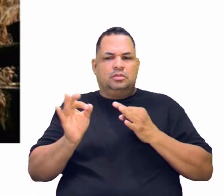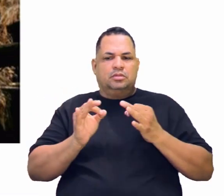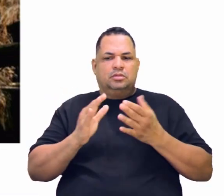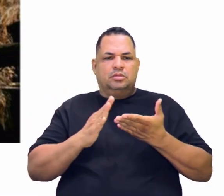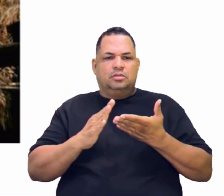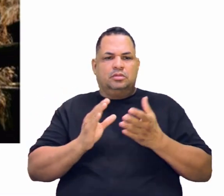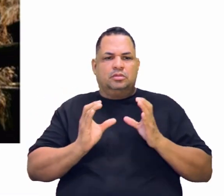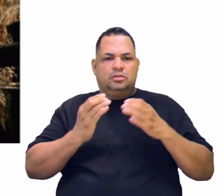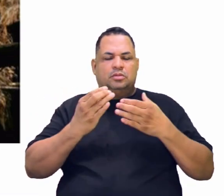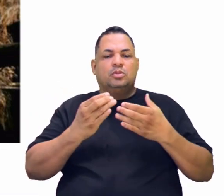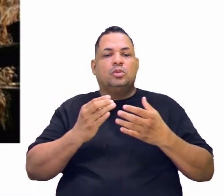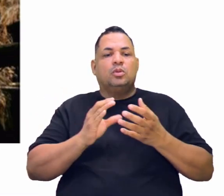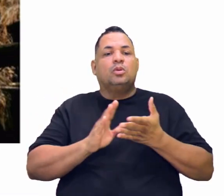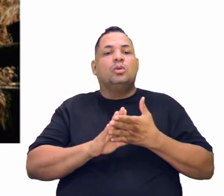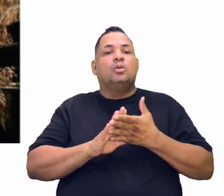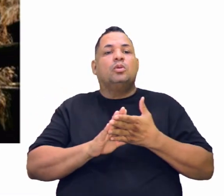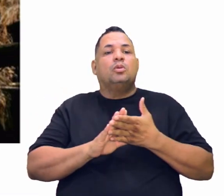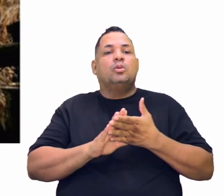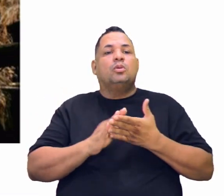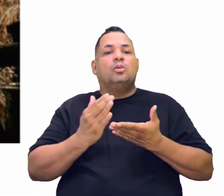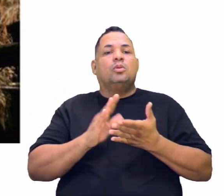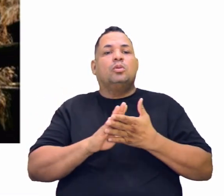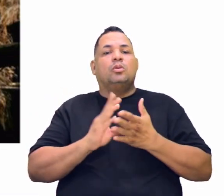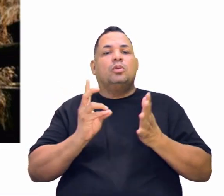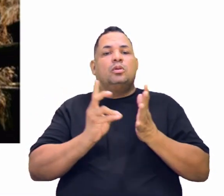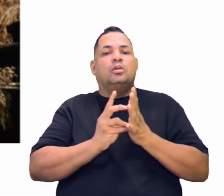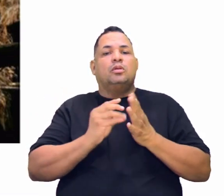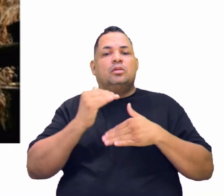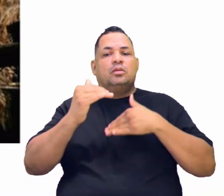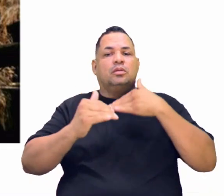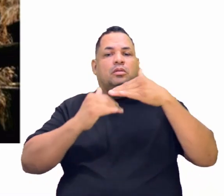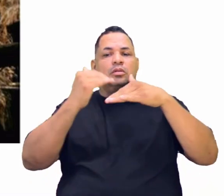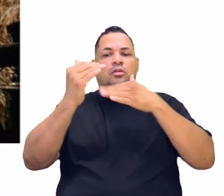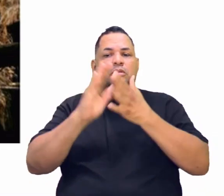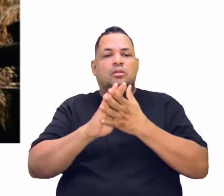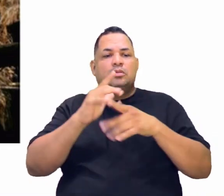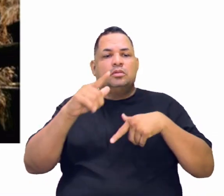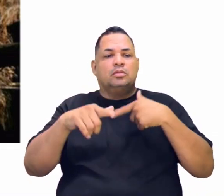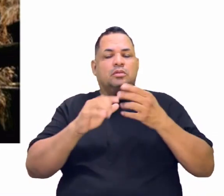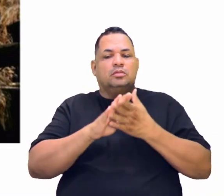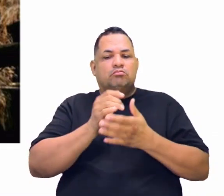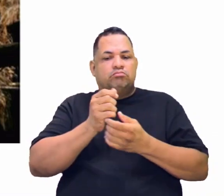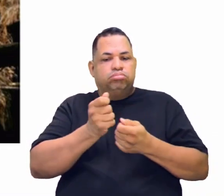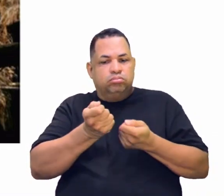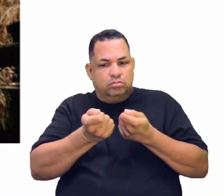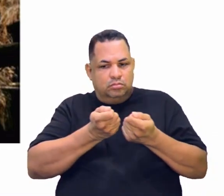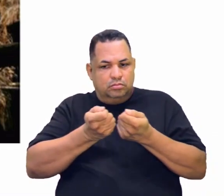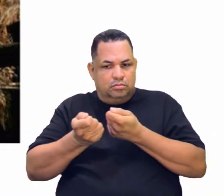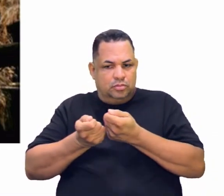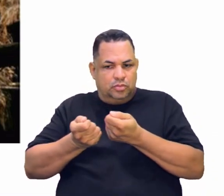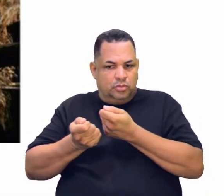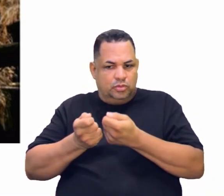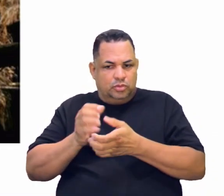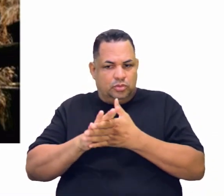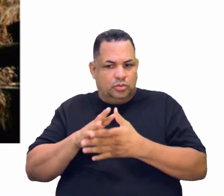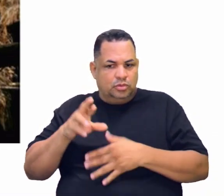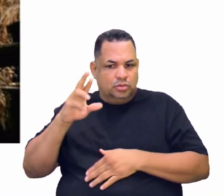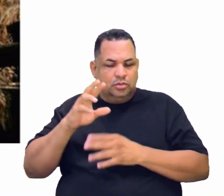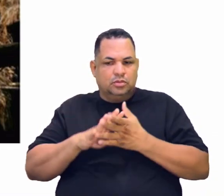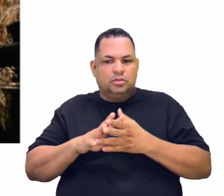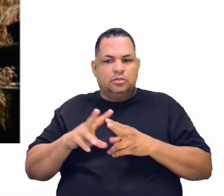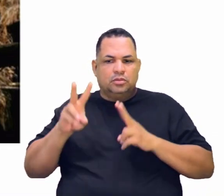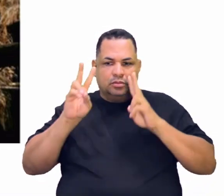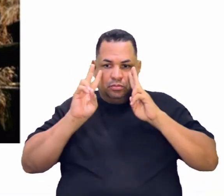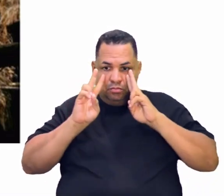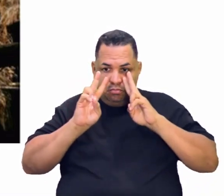desde então, o órgão indigenista vem desenvolvendo constantes atividades de monitoramento. É